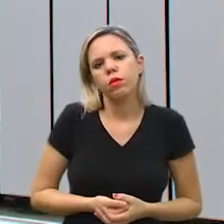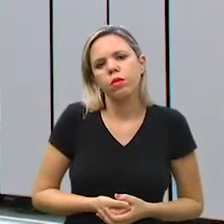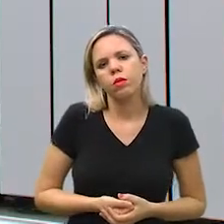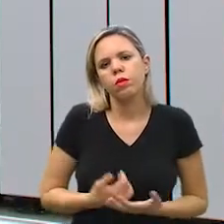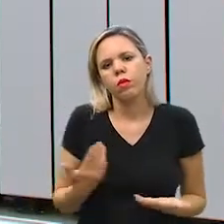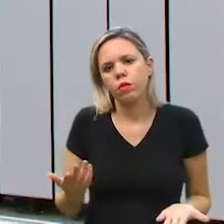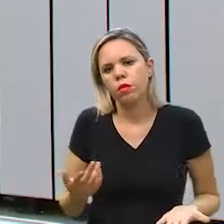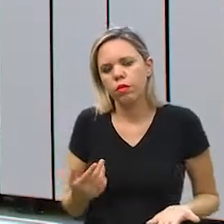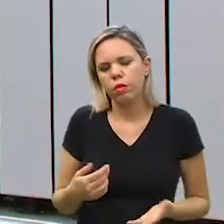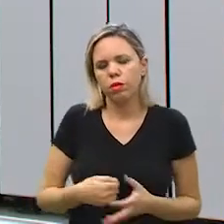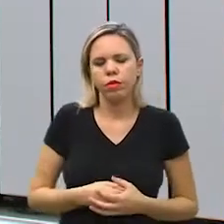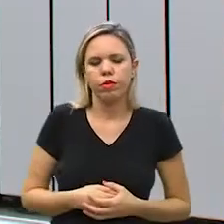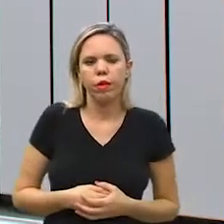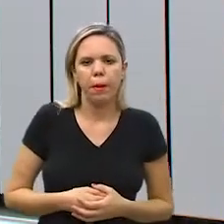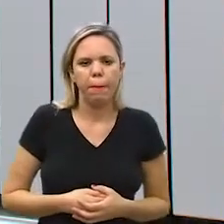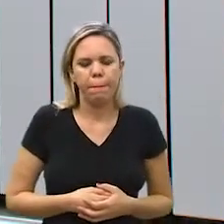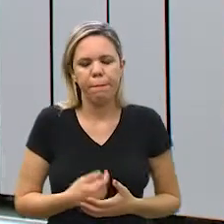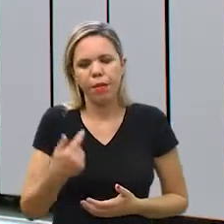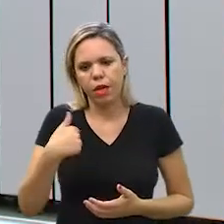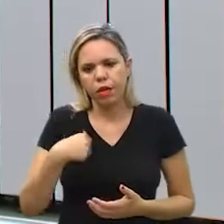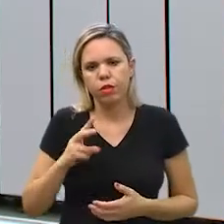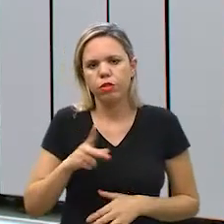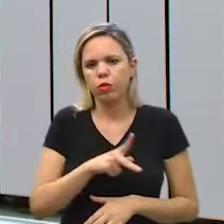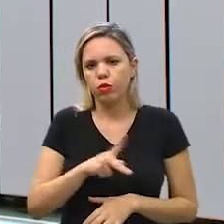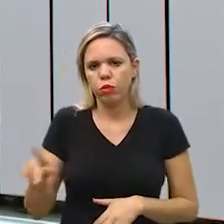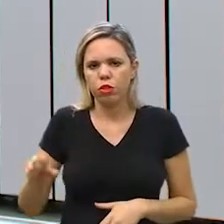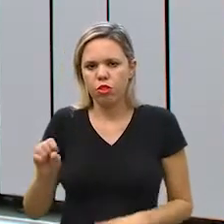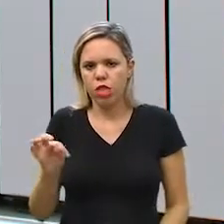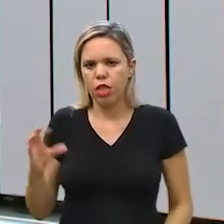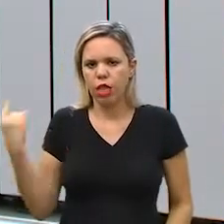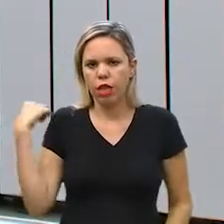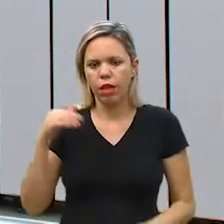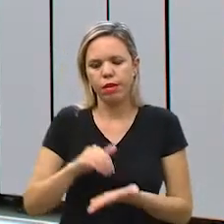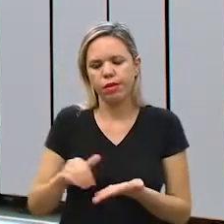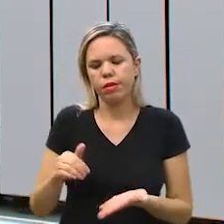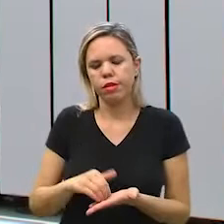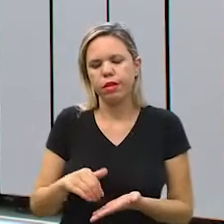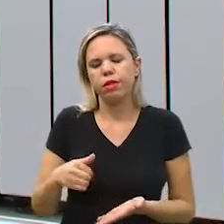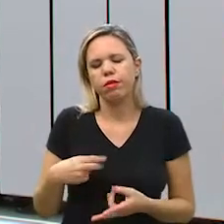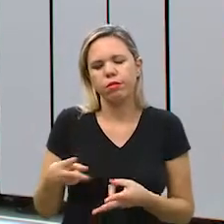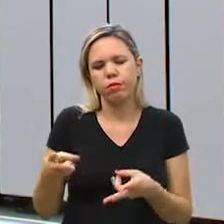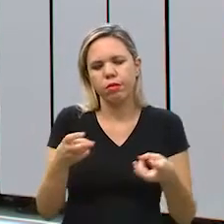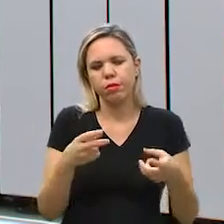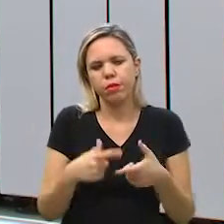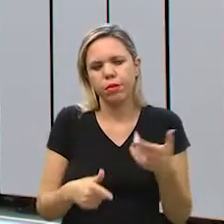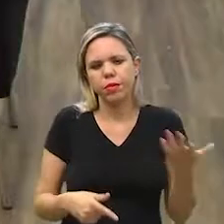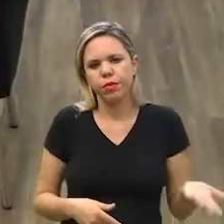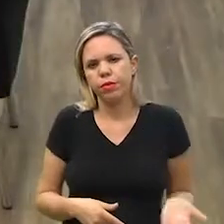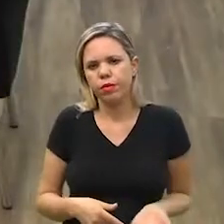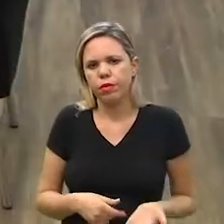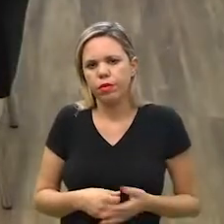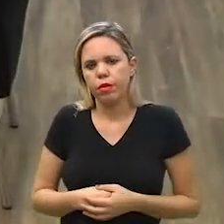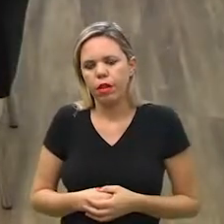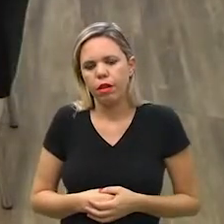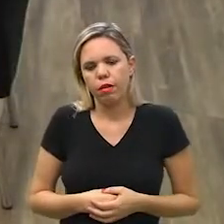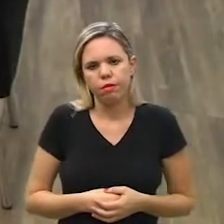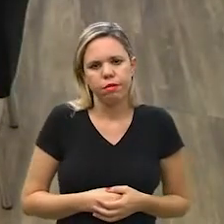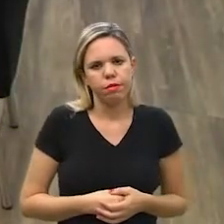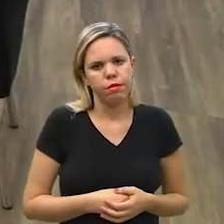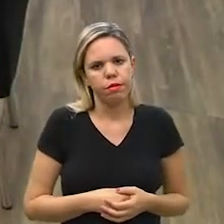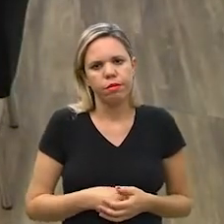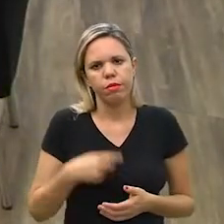é aquilo que eu quando fui presidente da CETEC, prevendo essa situação,